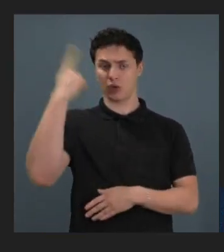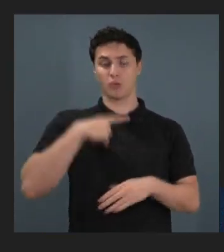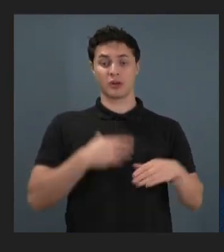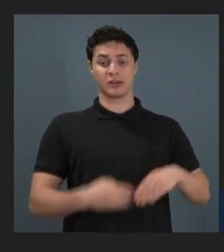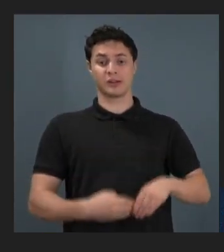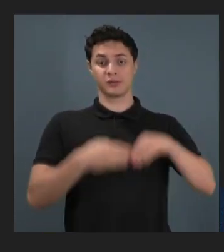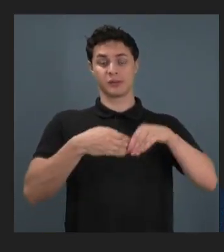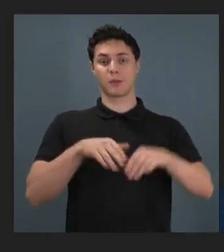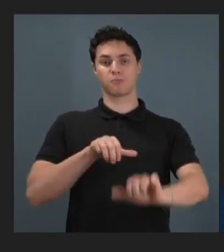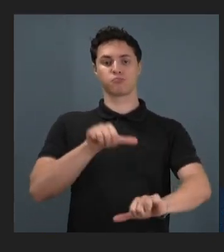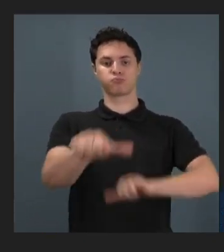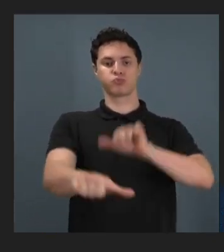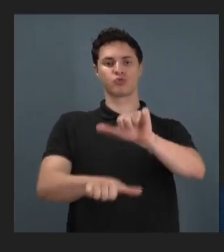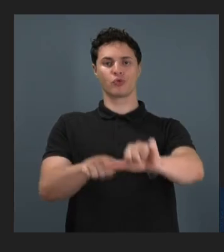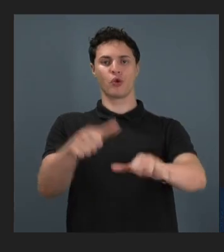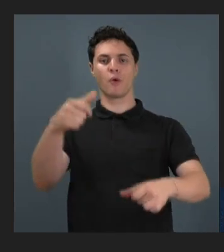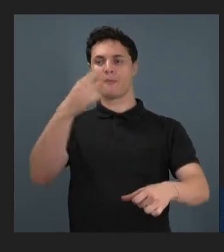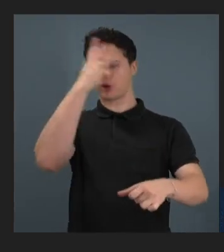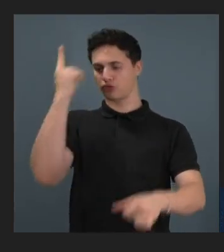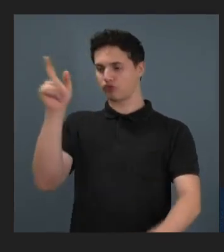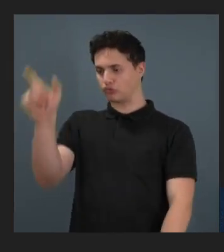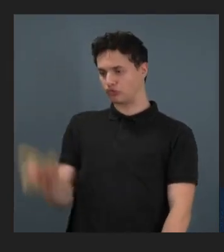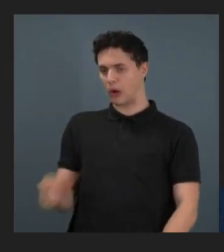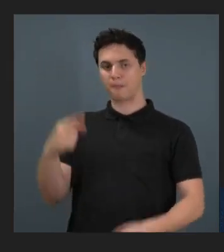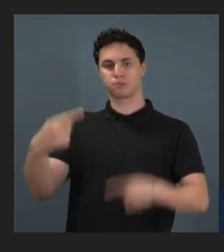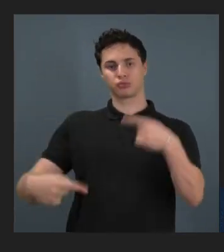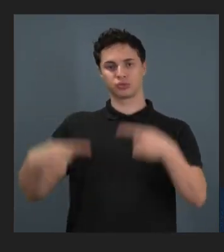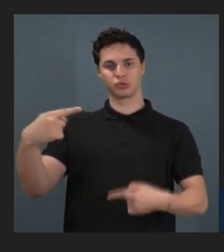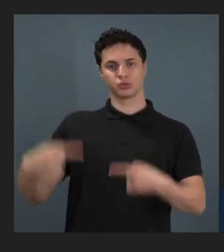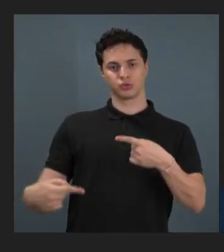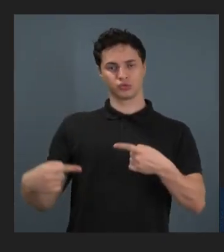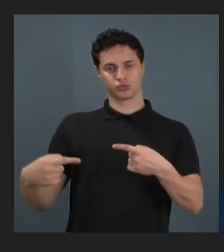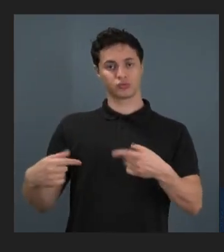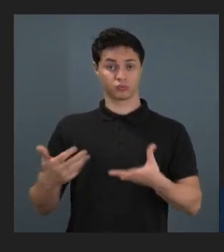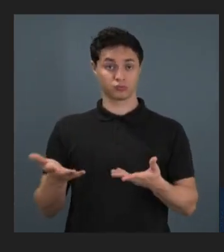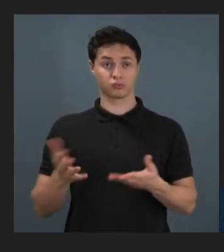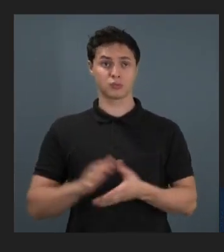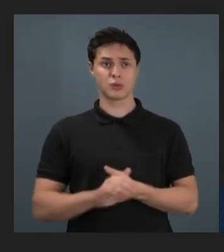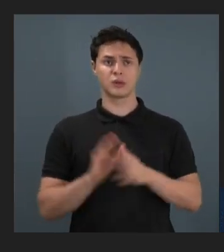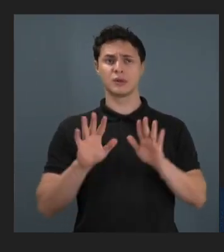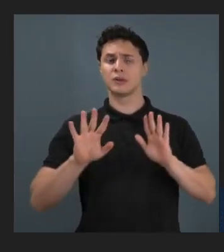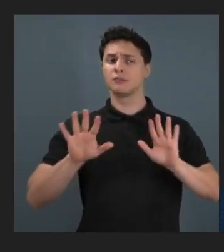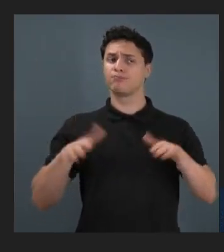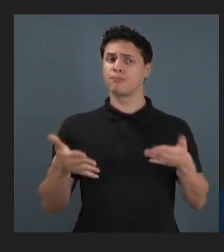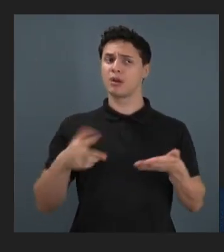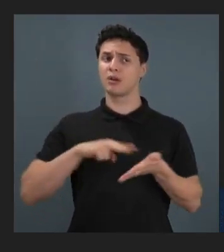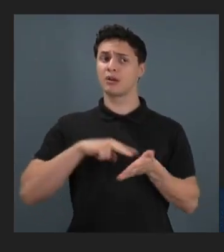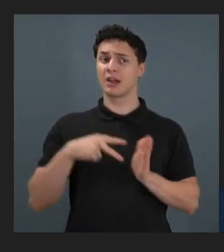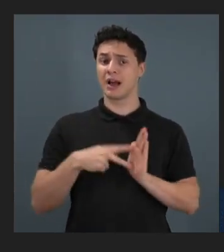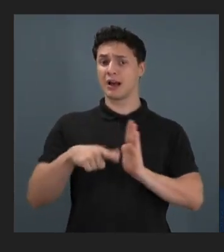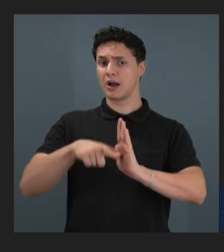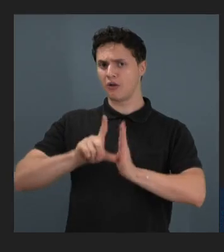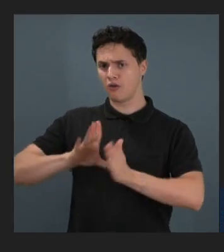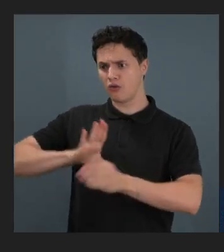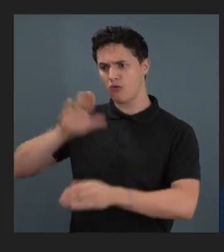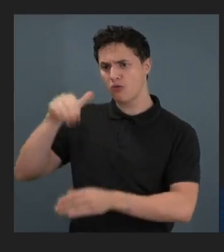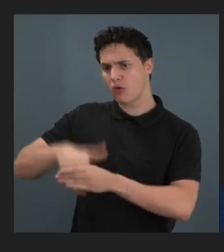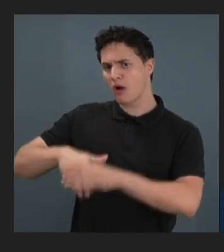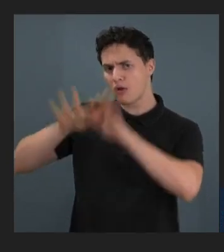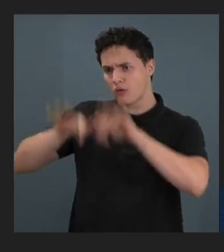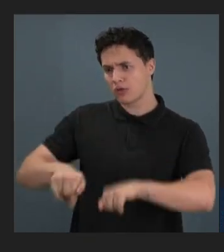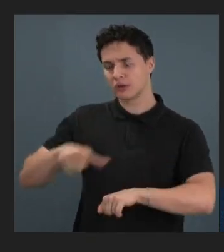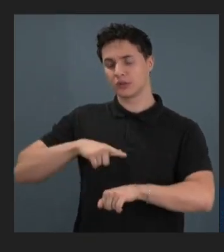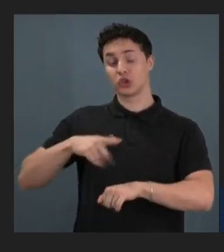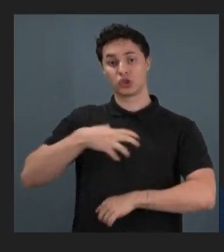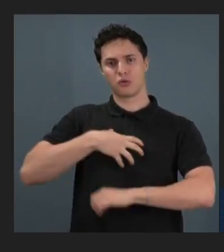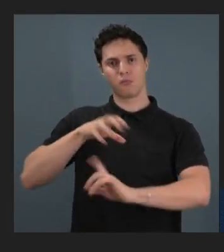os parlamentares da comissão após essa reunião, ou seja, na véspera da votação, de